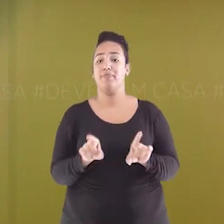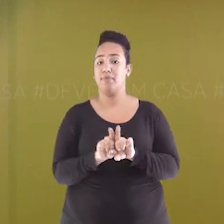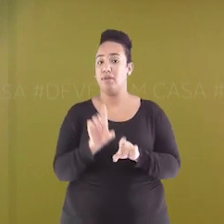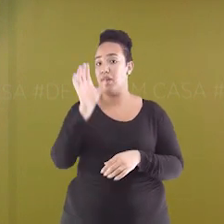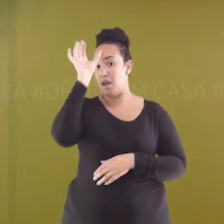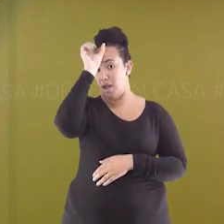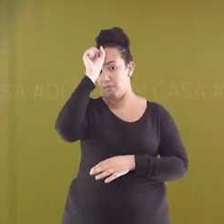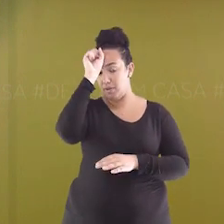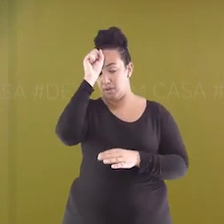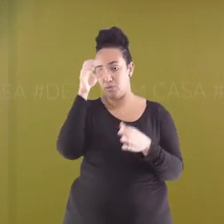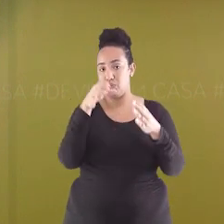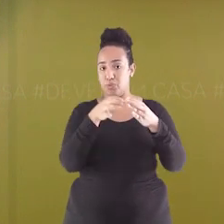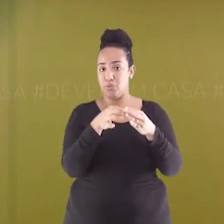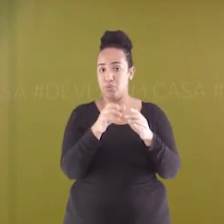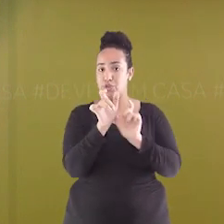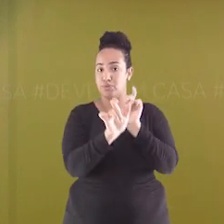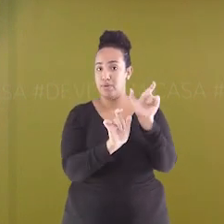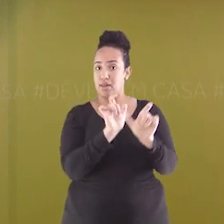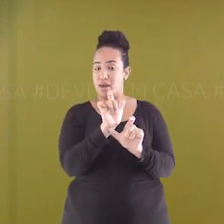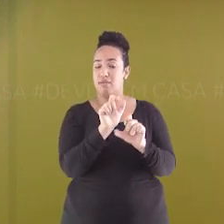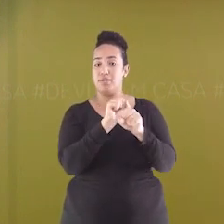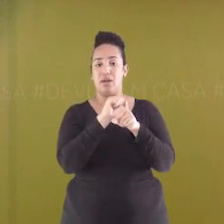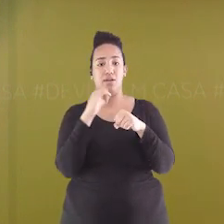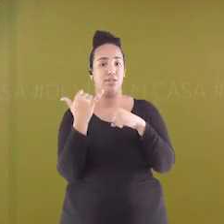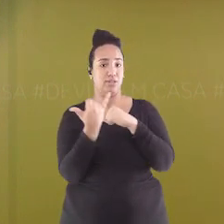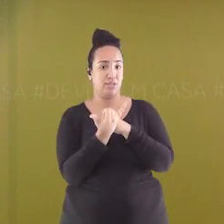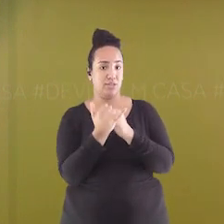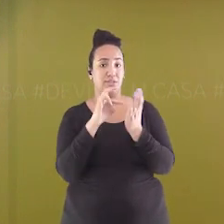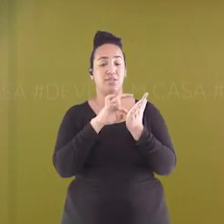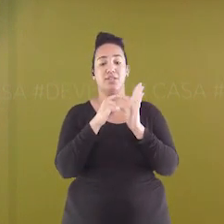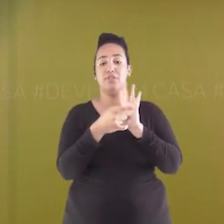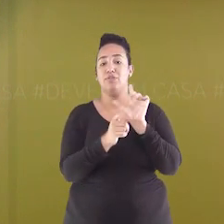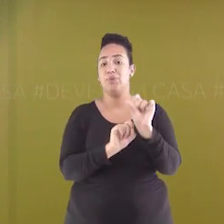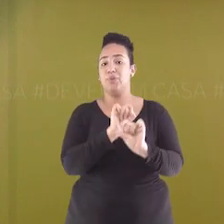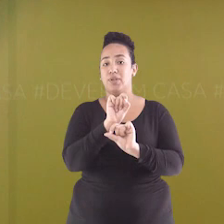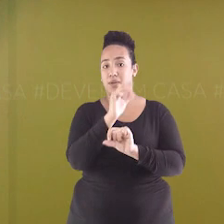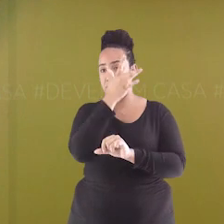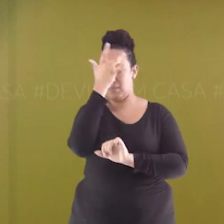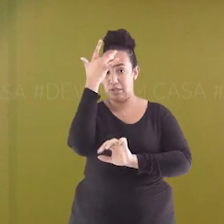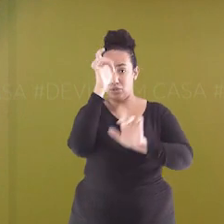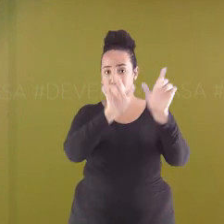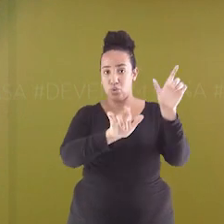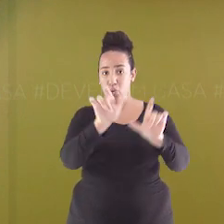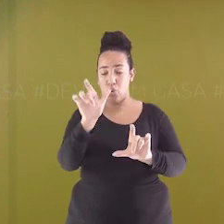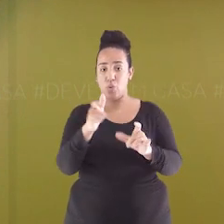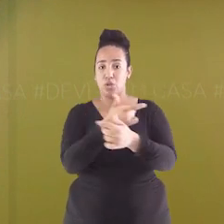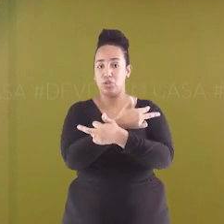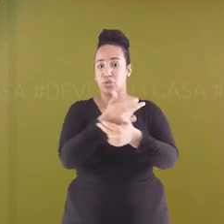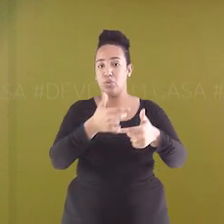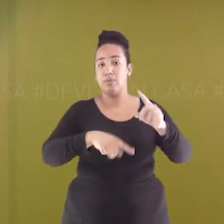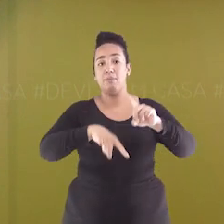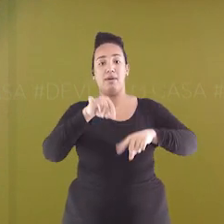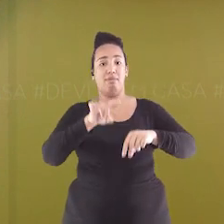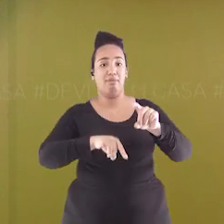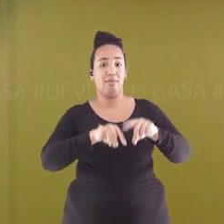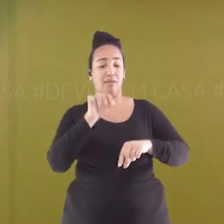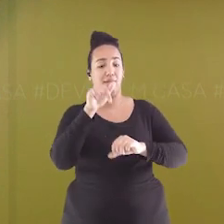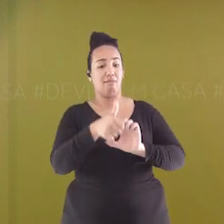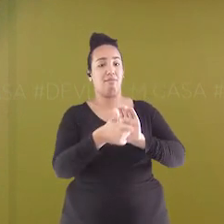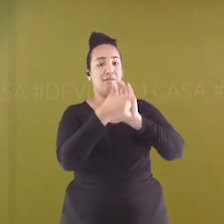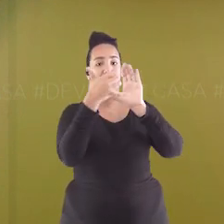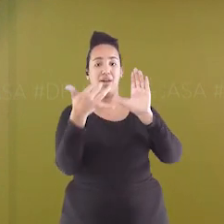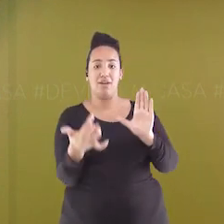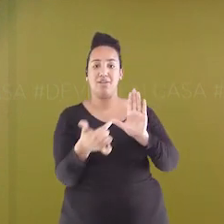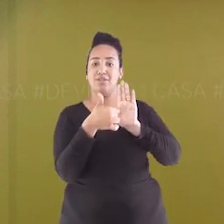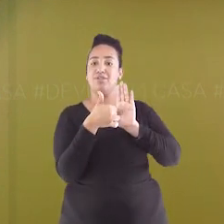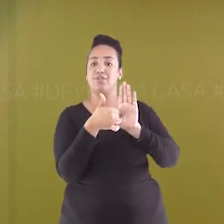gramatical Adjetivos, que dão características aos seres, coisas, objetos, pessoas, entre outras coisas. Isto